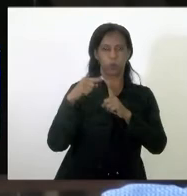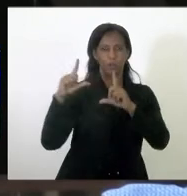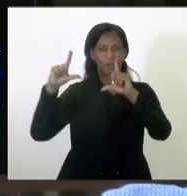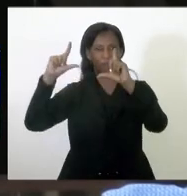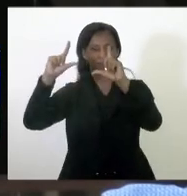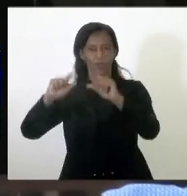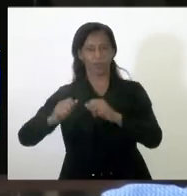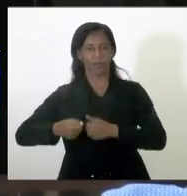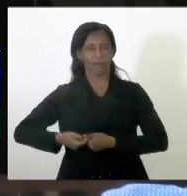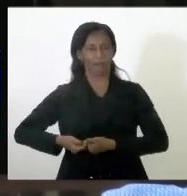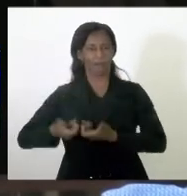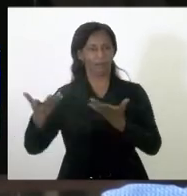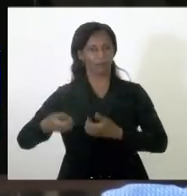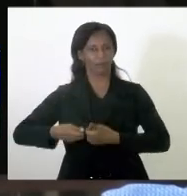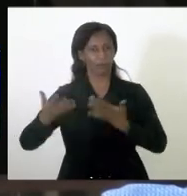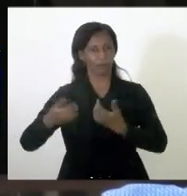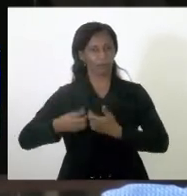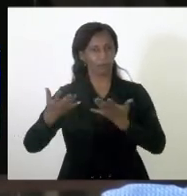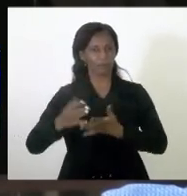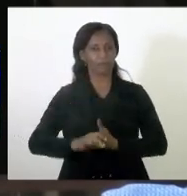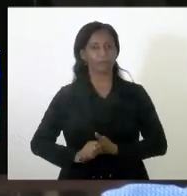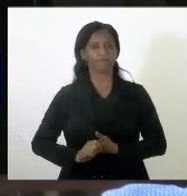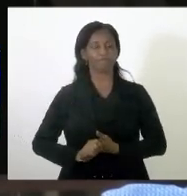despesa foram